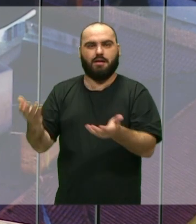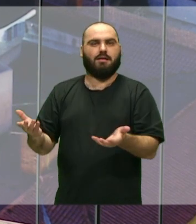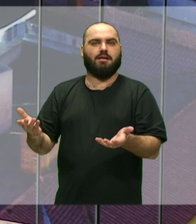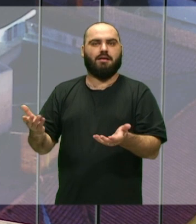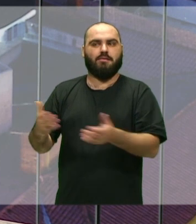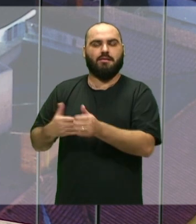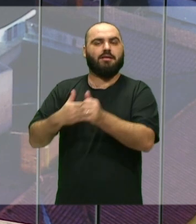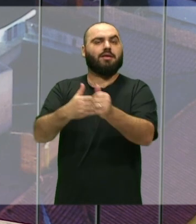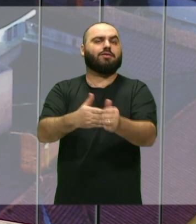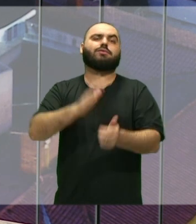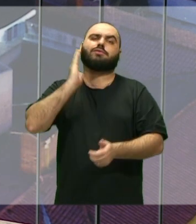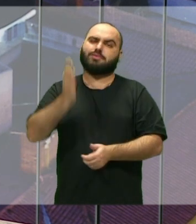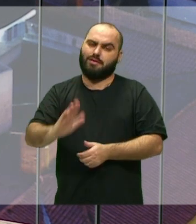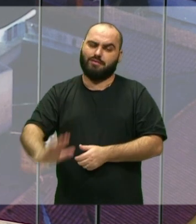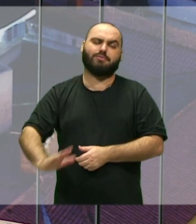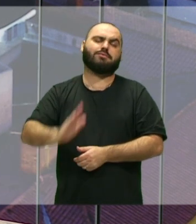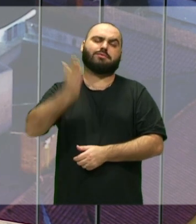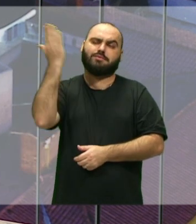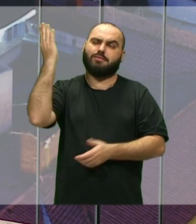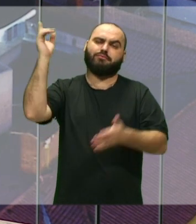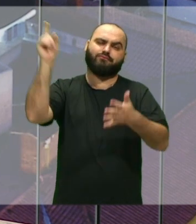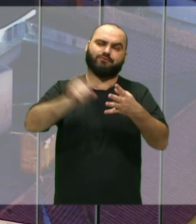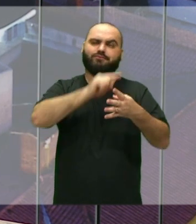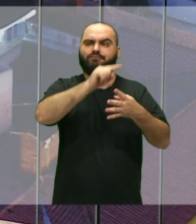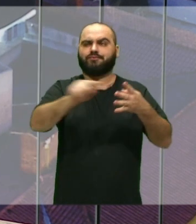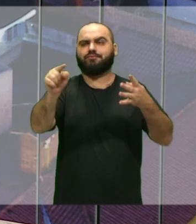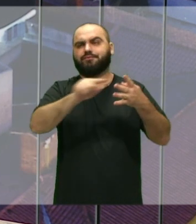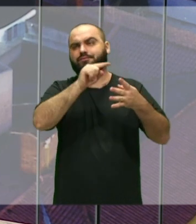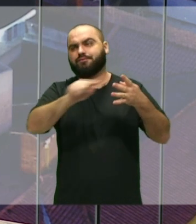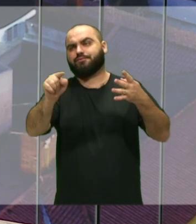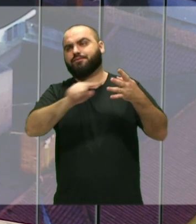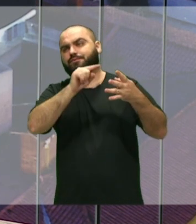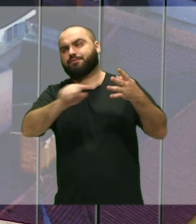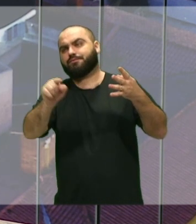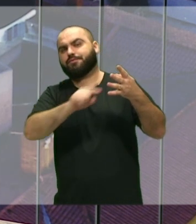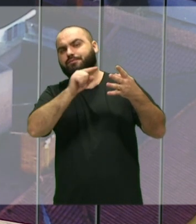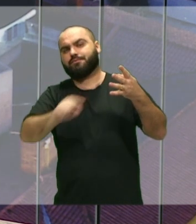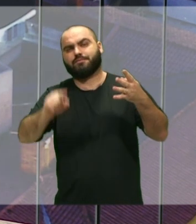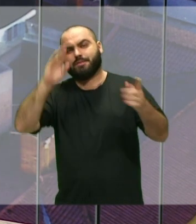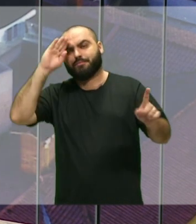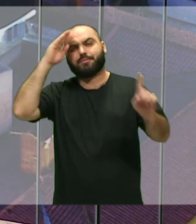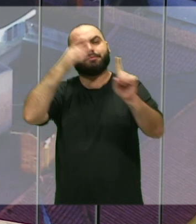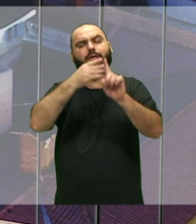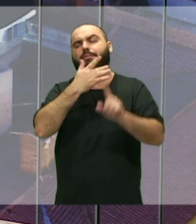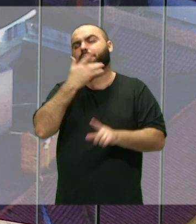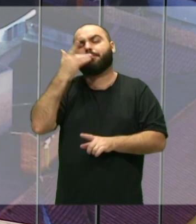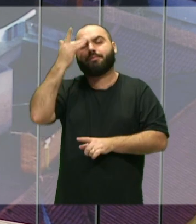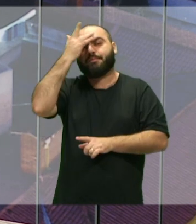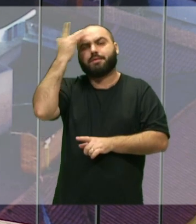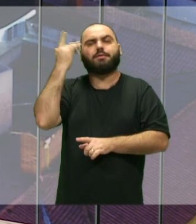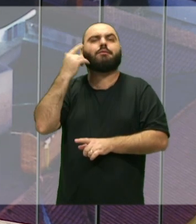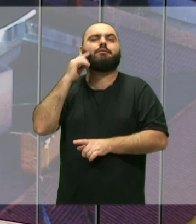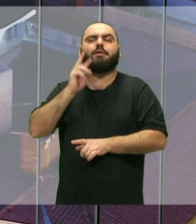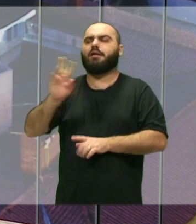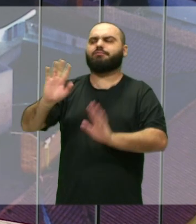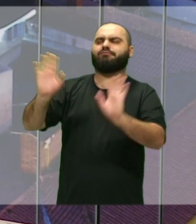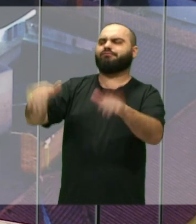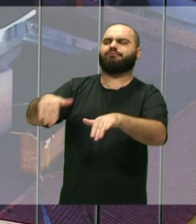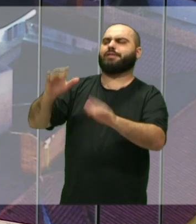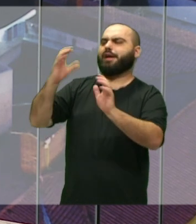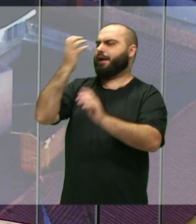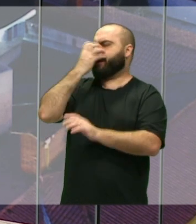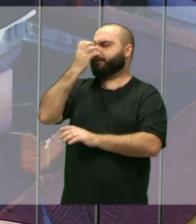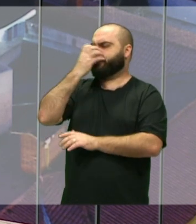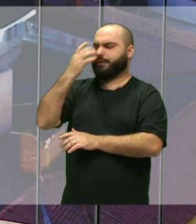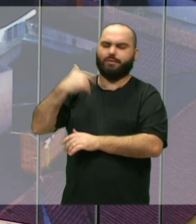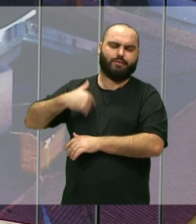já aconteceu muitos cancelamentos comigo, né? Principalmente da pessoa ficar, eu não vou levar porque é cachorro, entendeu? Mas não sabe da